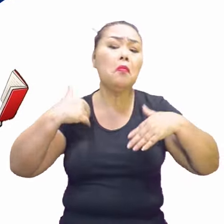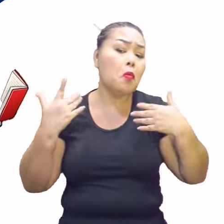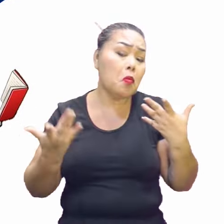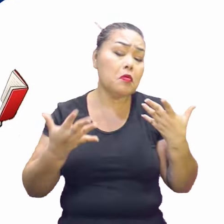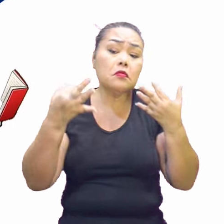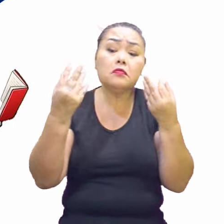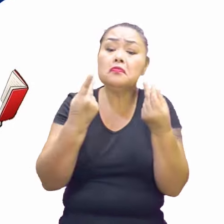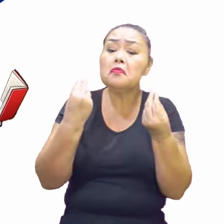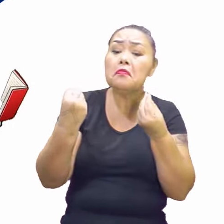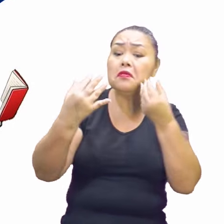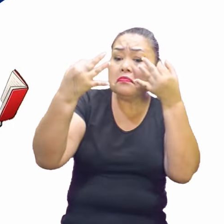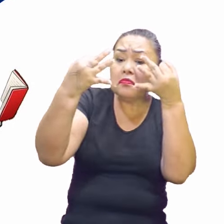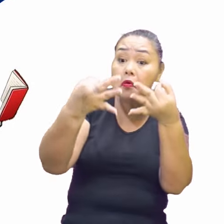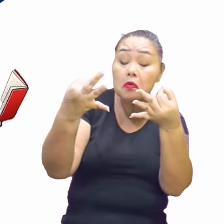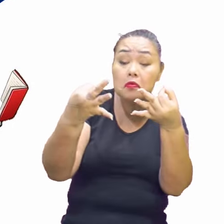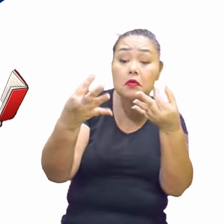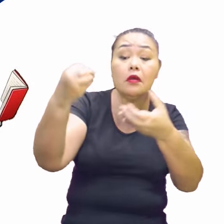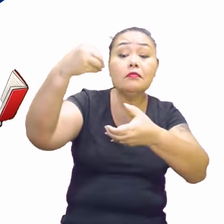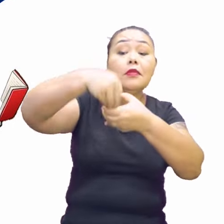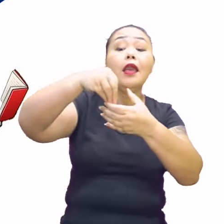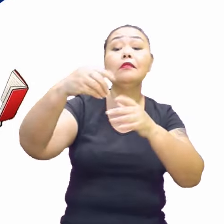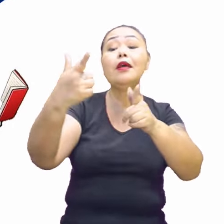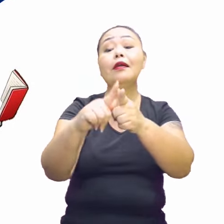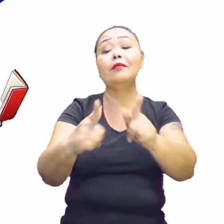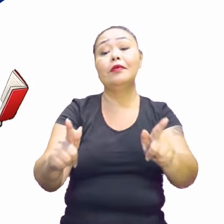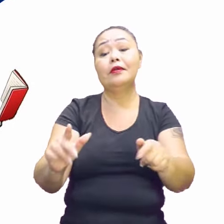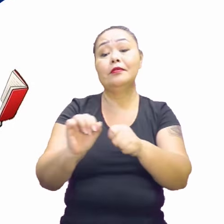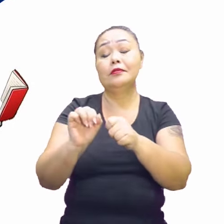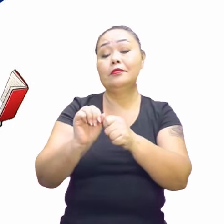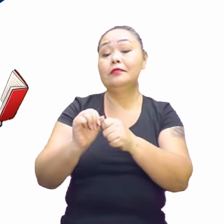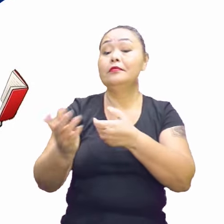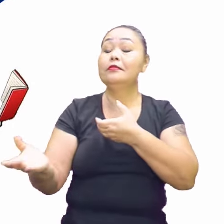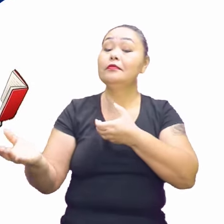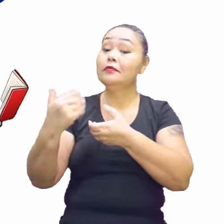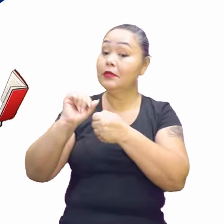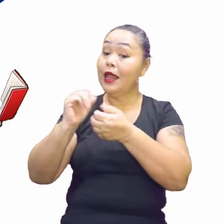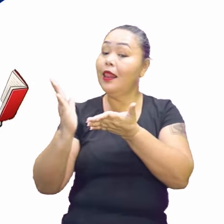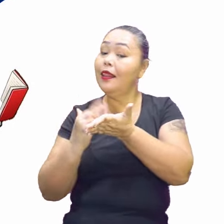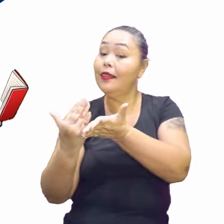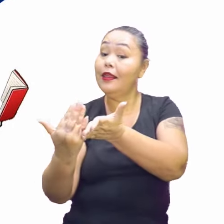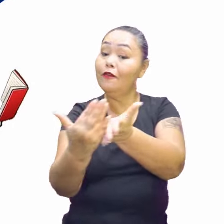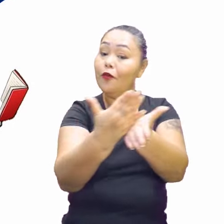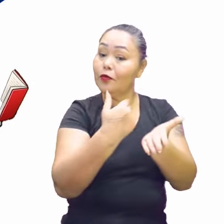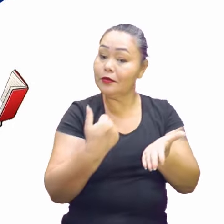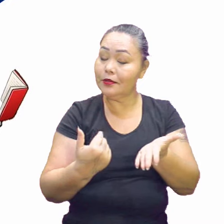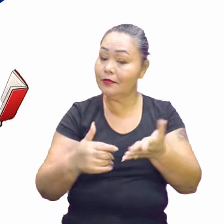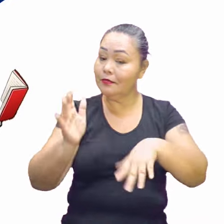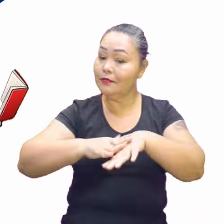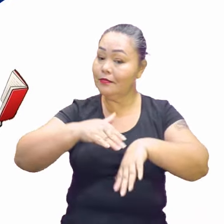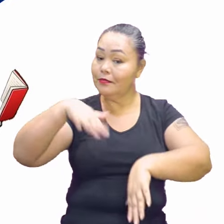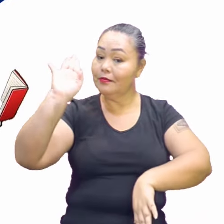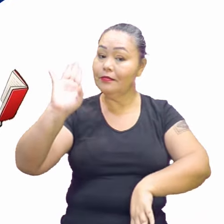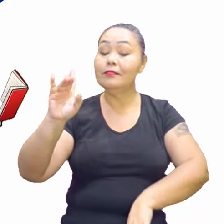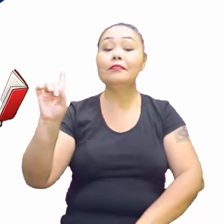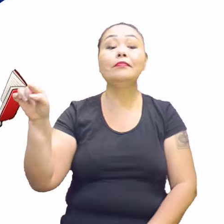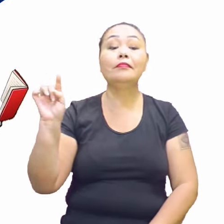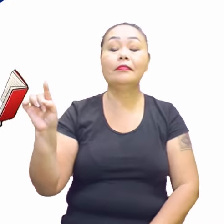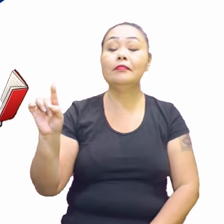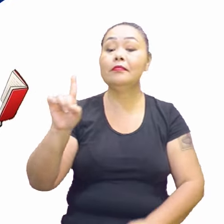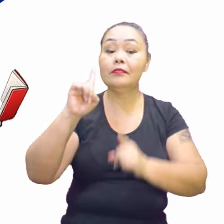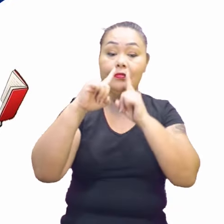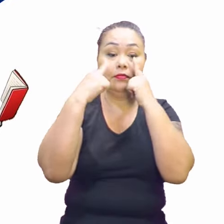seria a forma correta dentro da gramática? Eu não trouxe os livros. Então, uma coisa